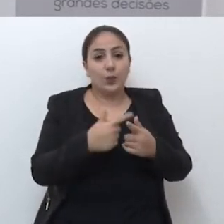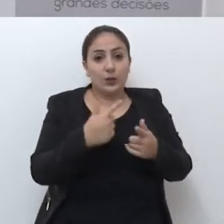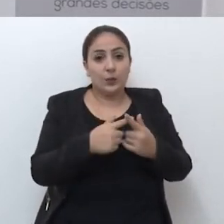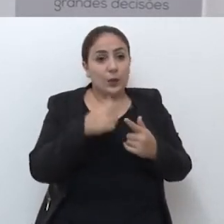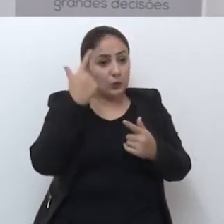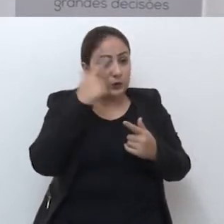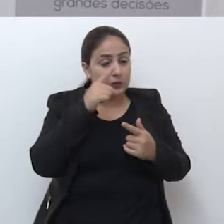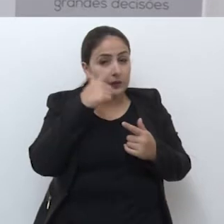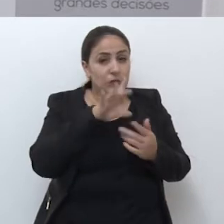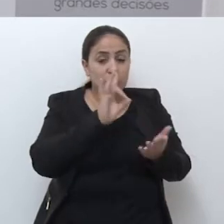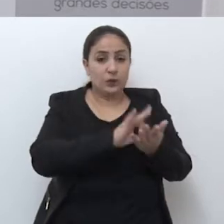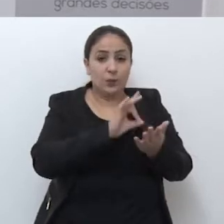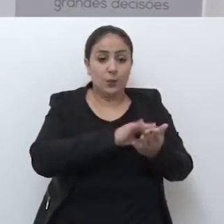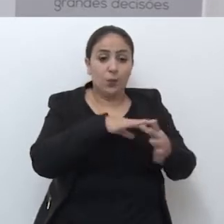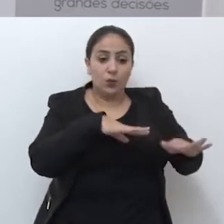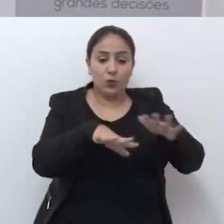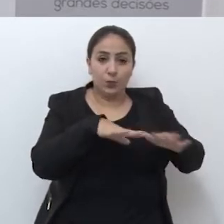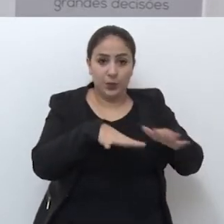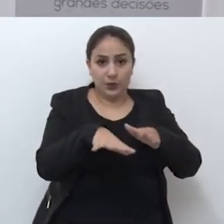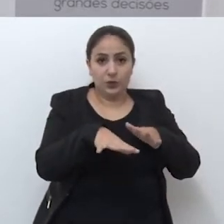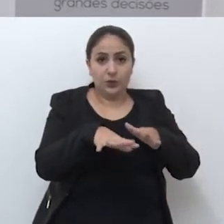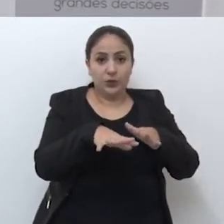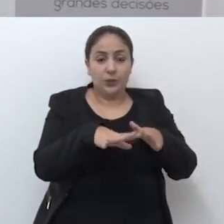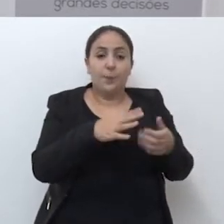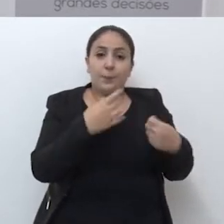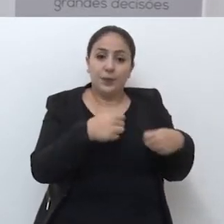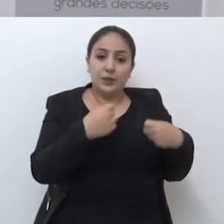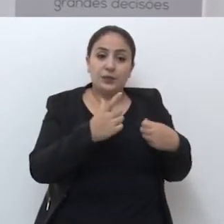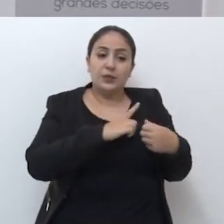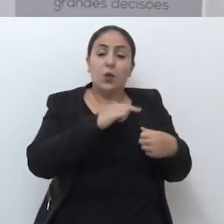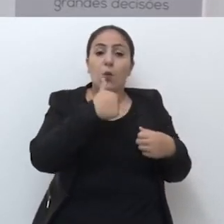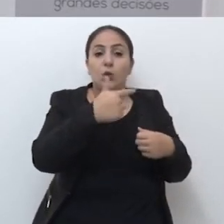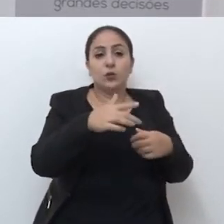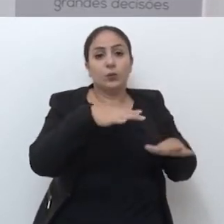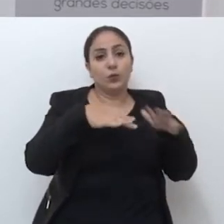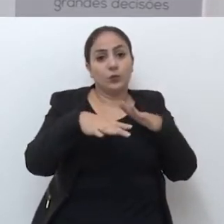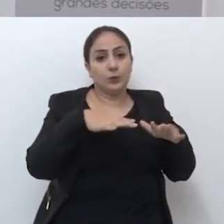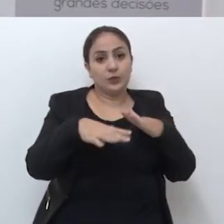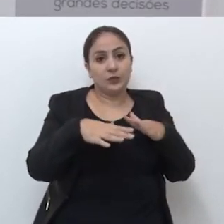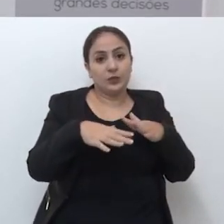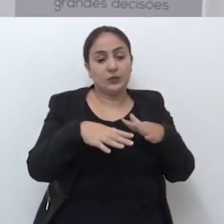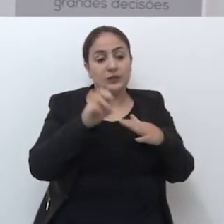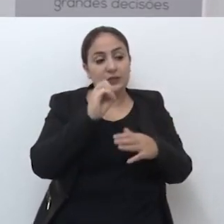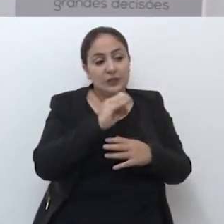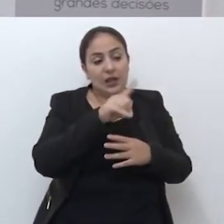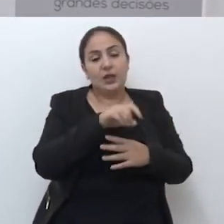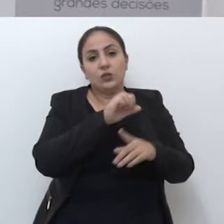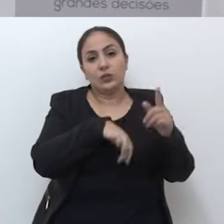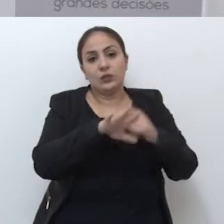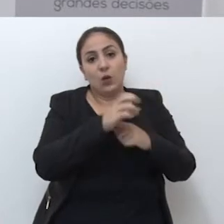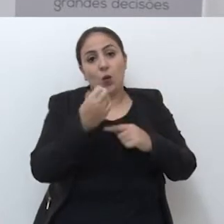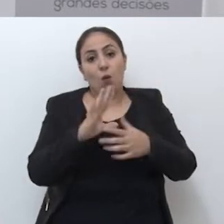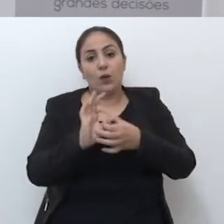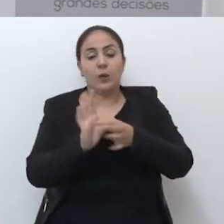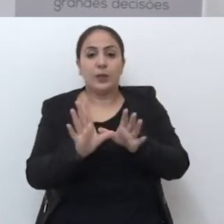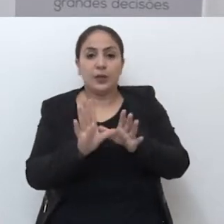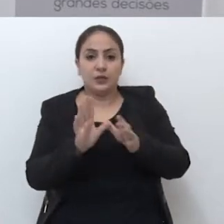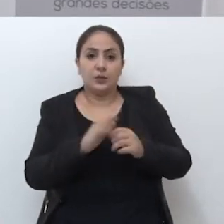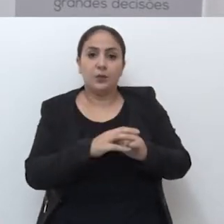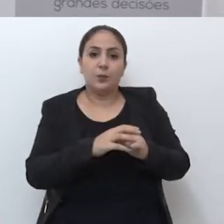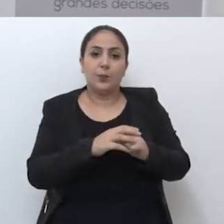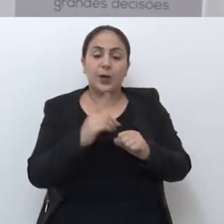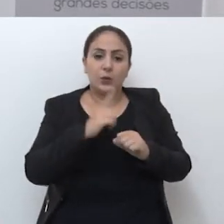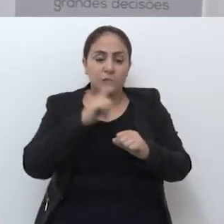Até porque, para que o conservadorismo seja um movimento político pujante, o contraste de outros movimentos, sejam eles socialistas ou liberais, é oportuno para que com